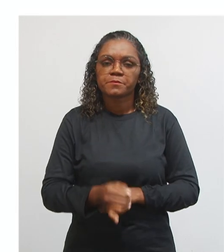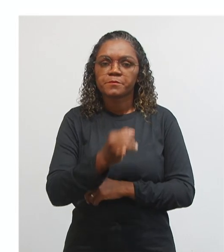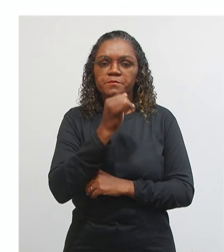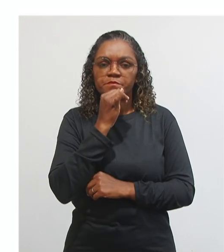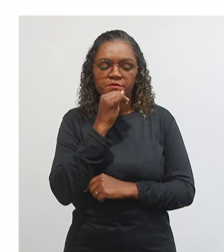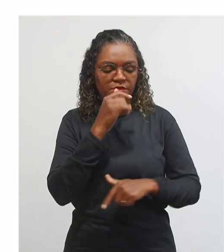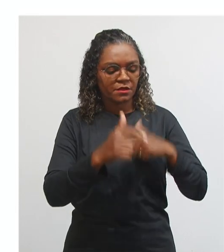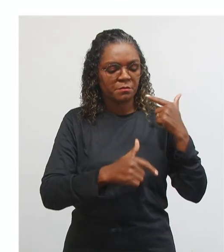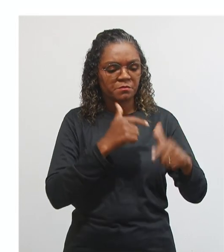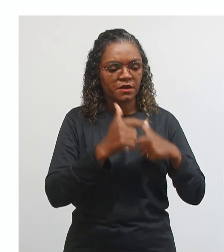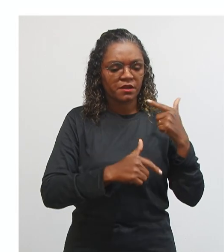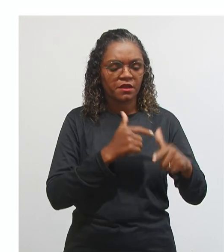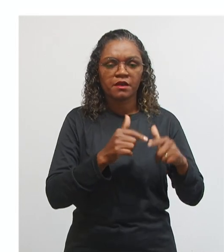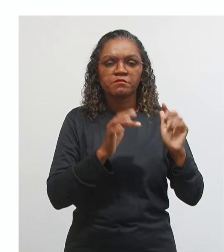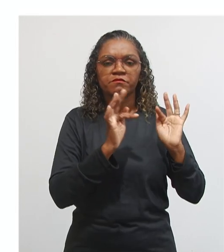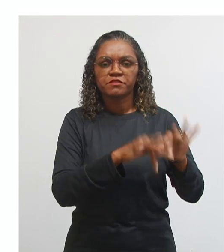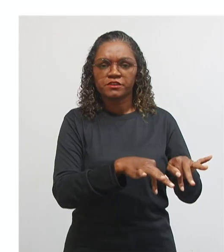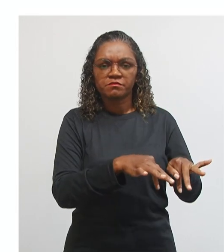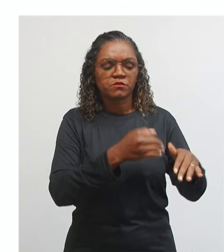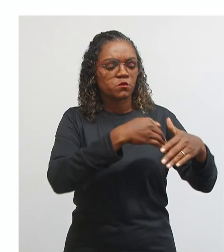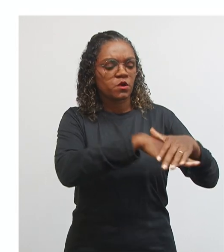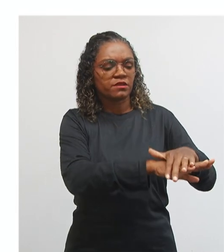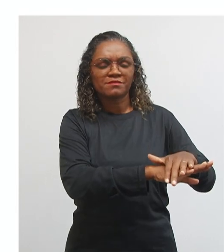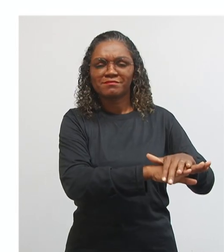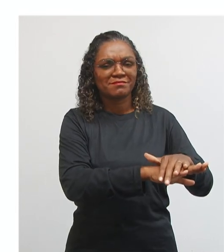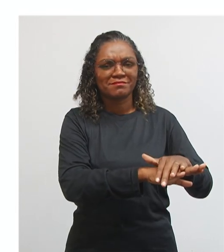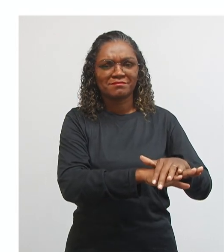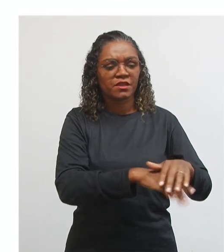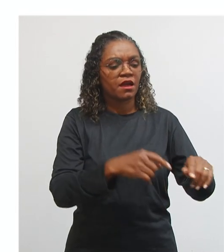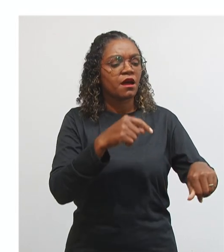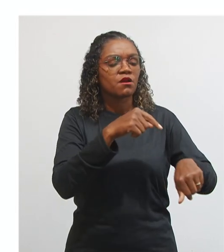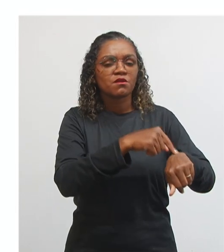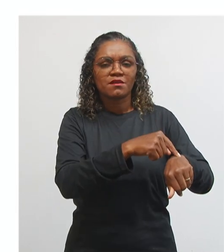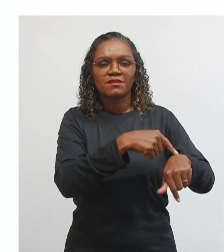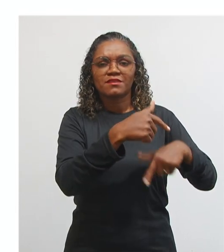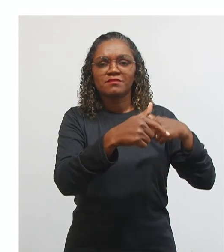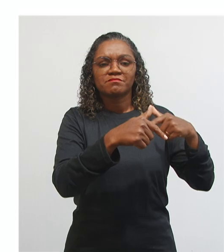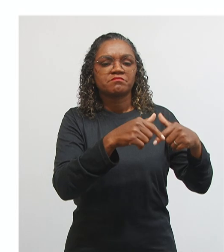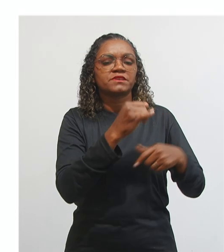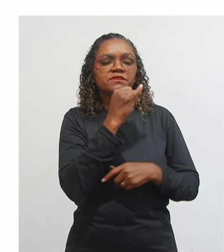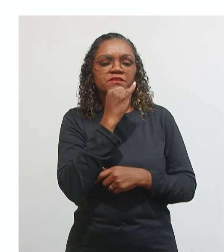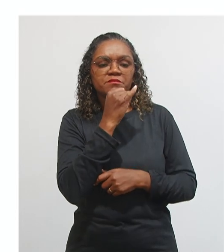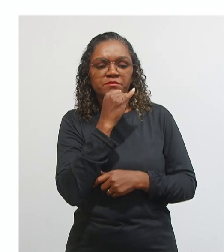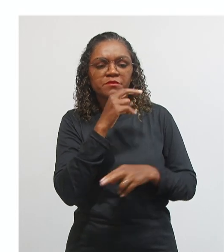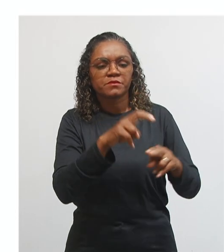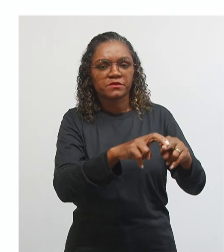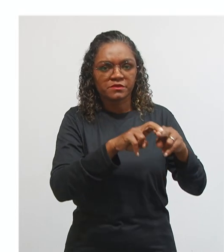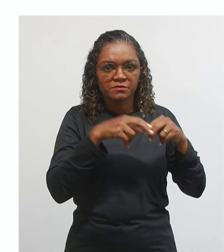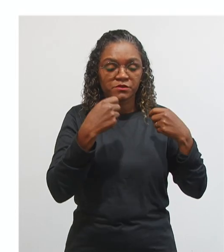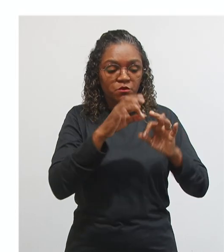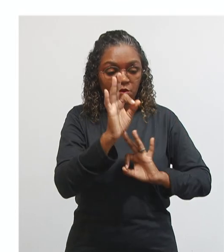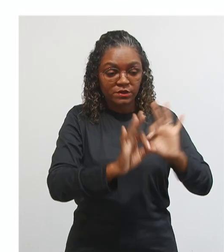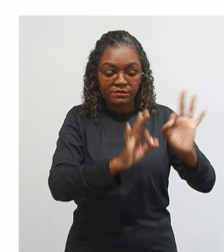um serviço, ele acontece ali naquele momento. Então, é preciso organizar as demandas para